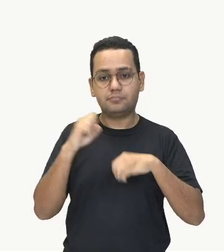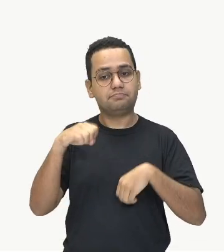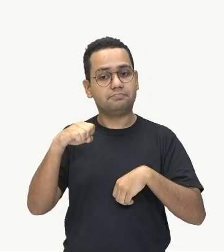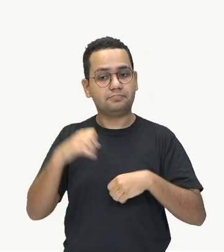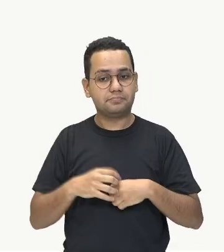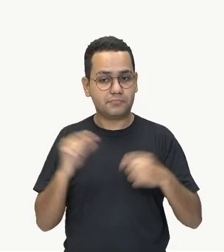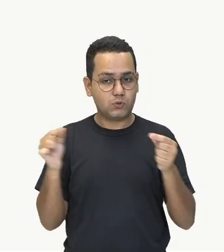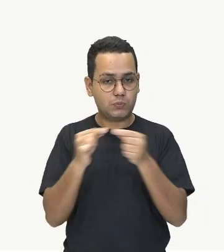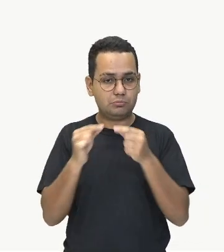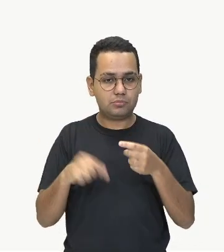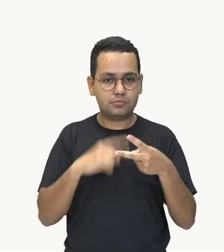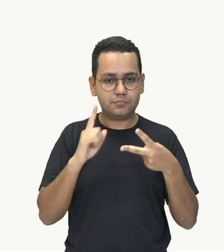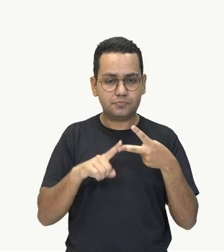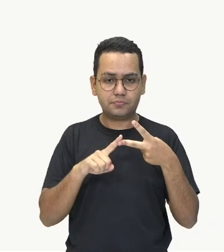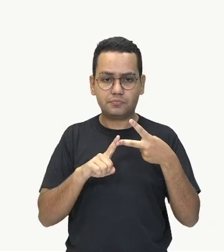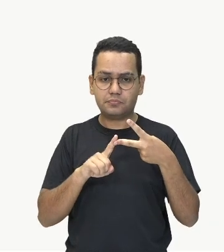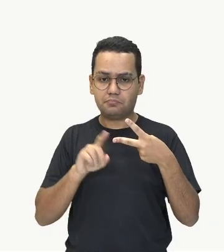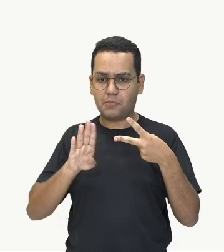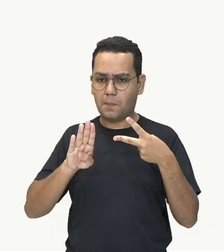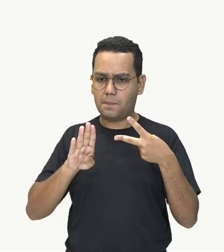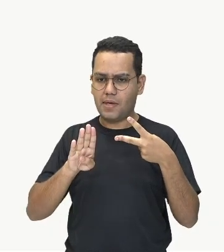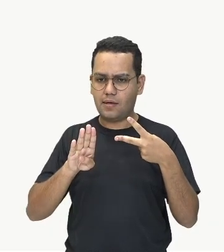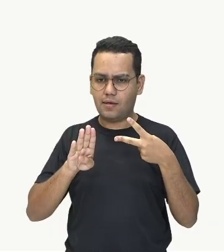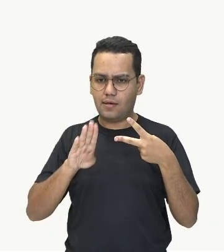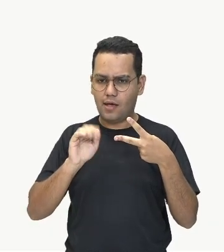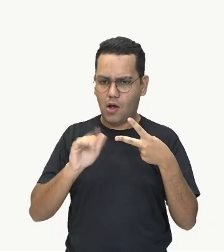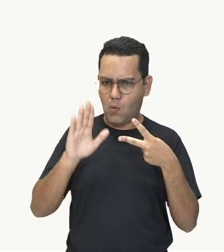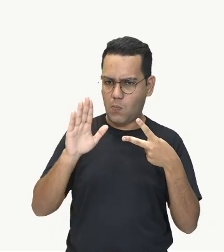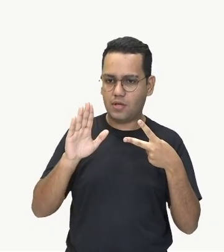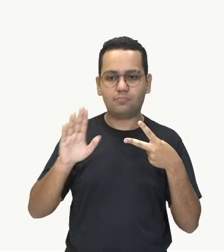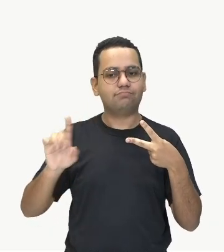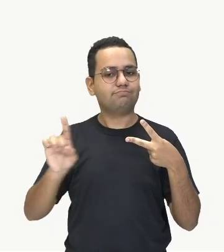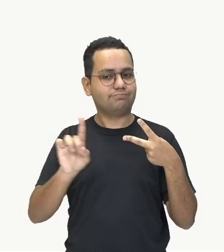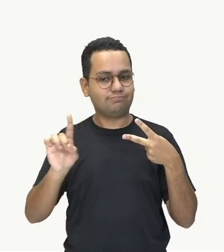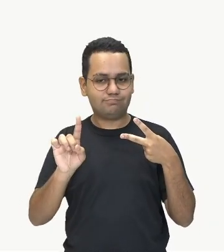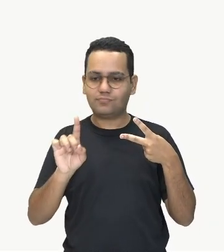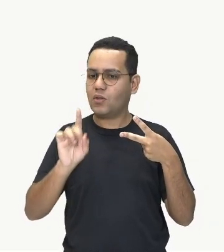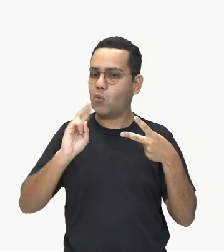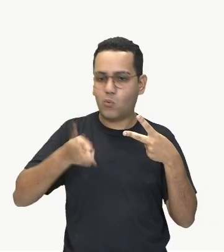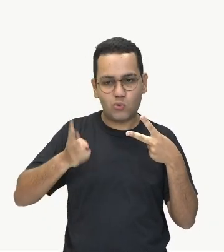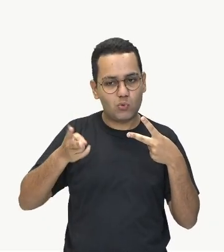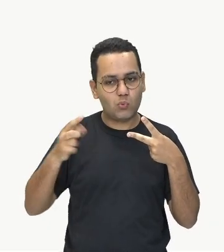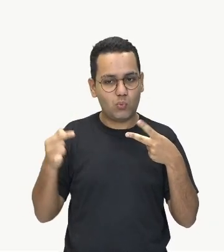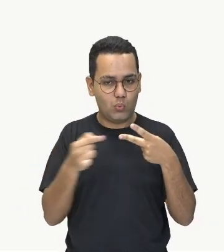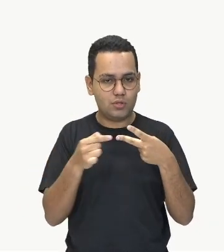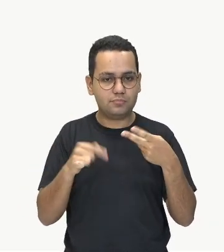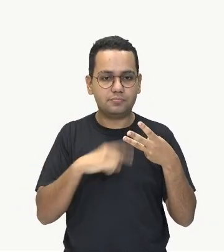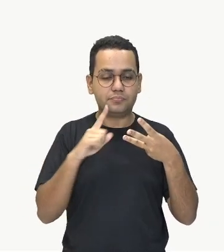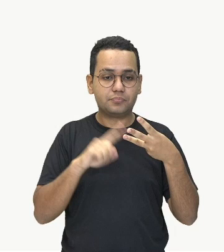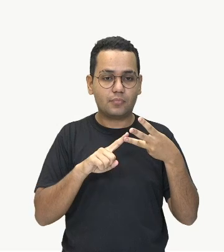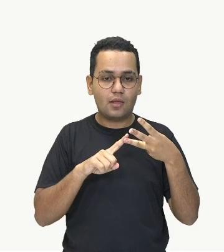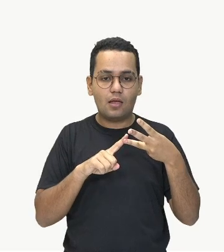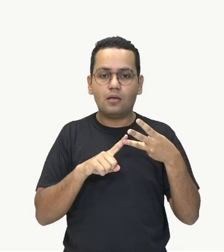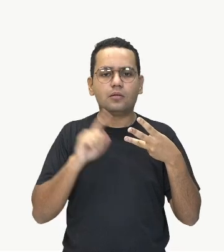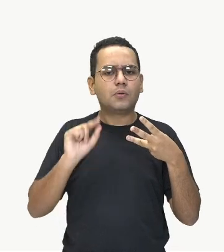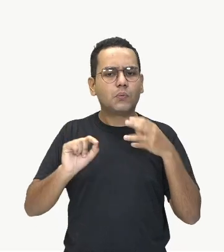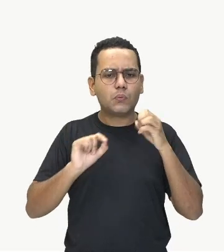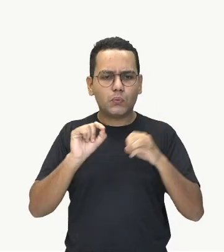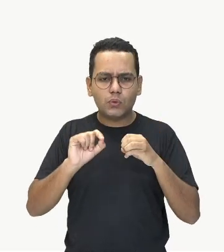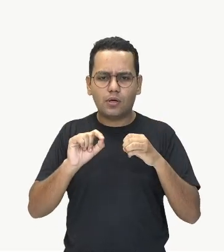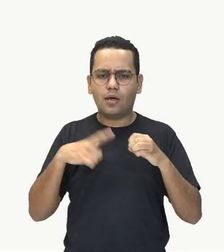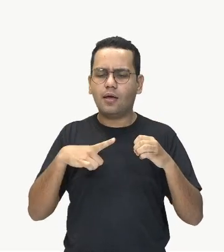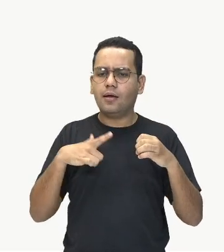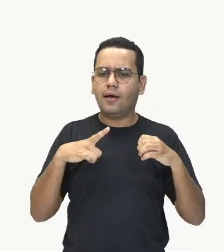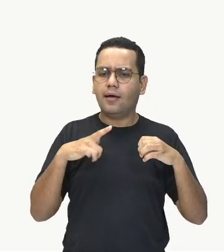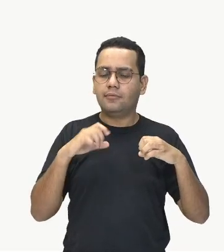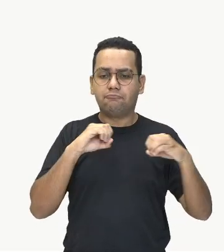ativação aumenta não ela é a mesma a frequência das colisões ou seja como as moléculas vão ficar se batendo